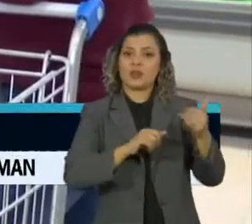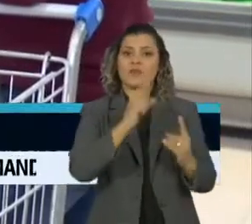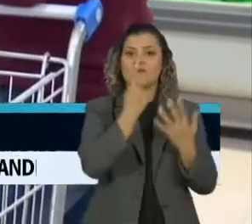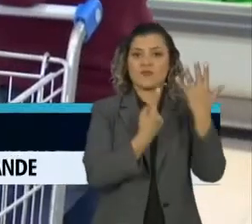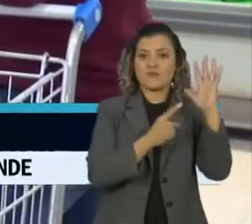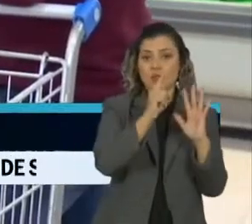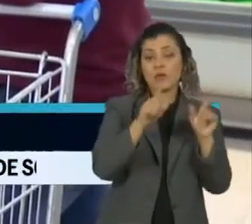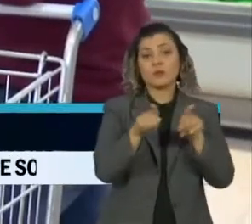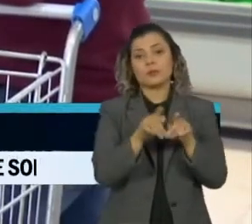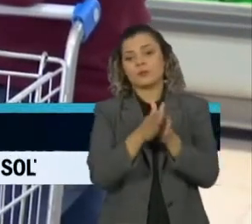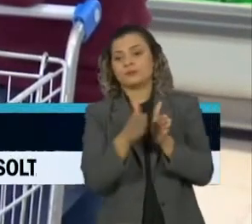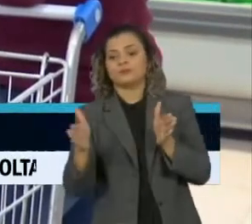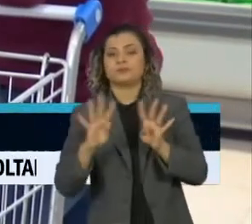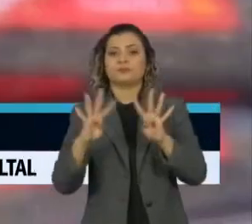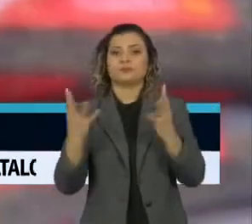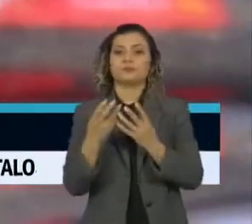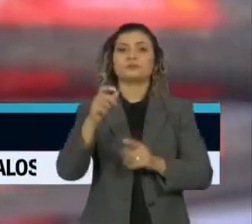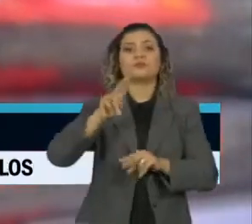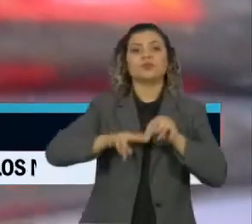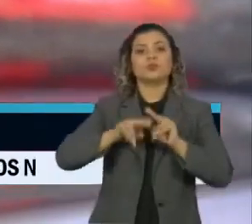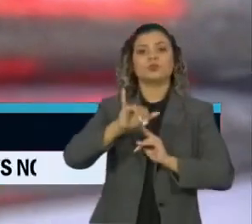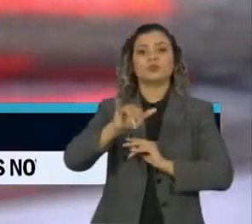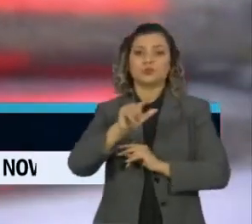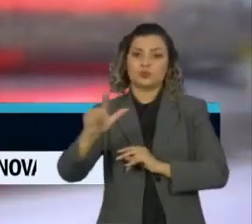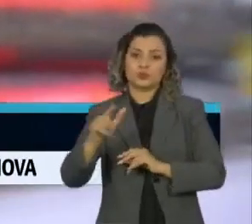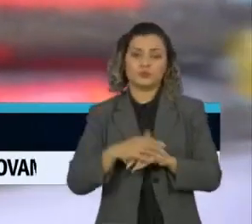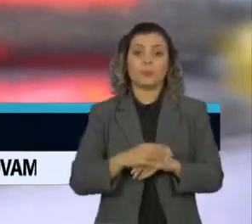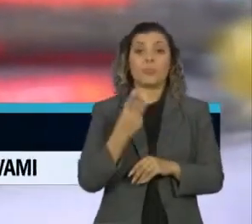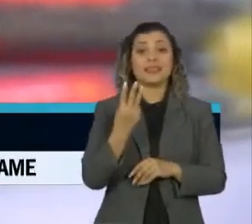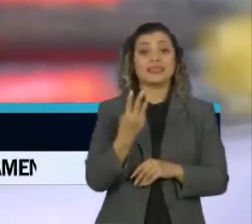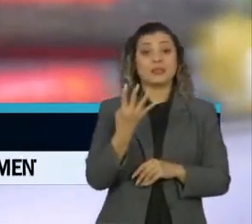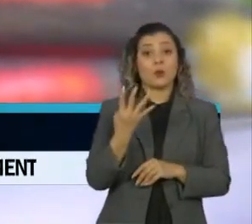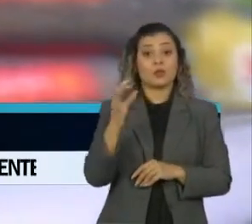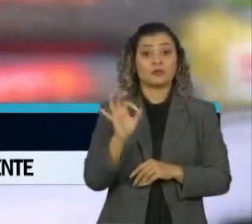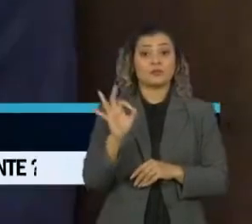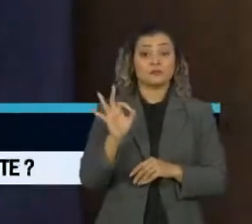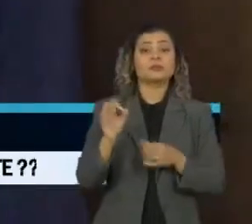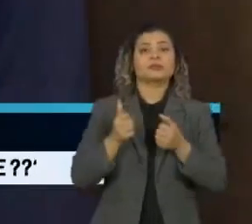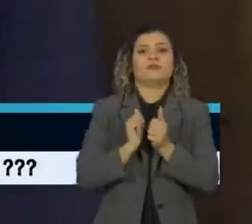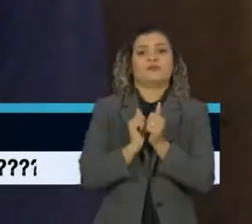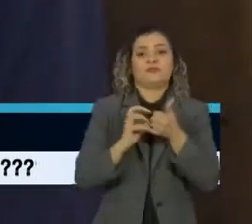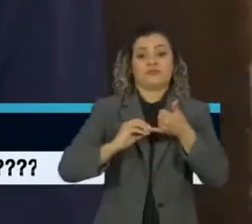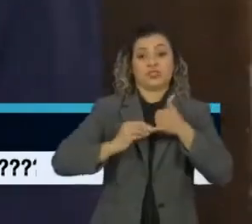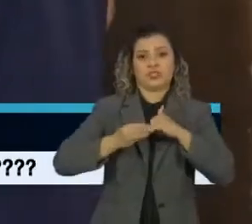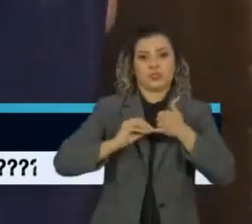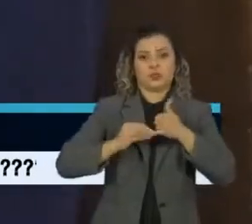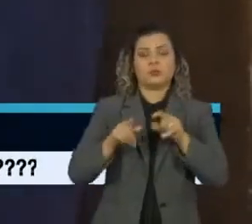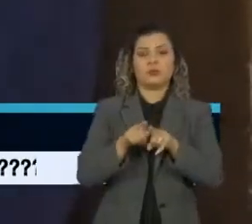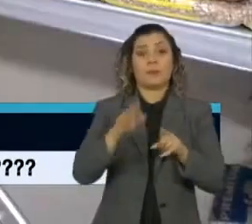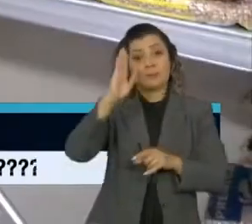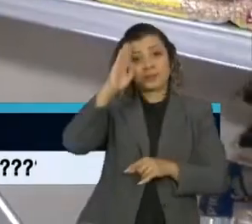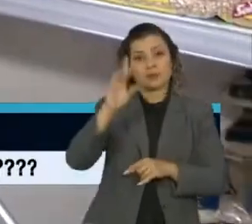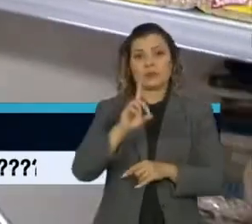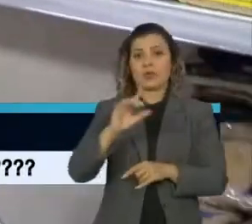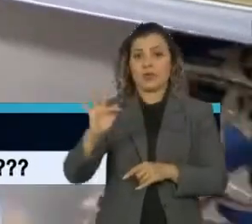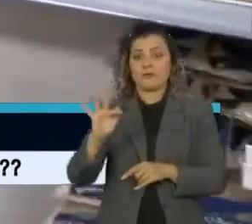e durante a quarentena, em junho e julho. O feijão aumentou 34%. A maior alta foi no Distrito